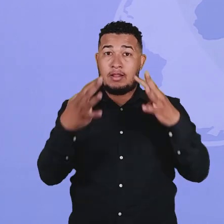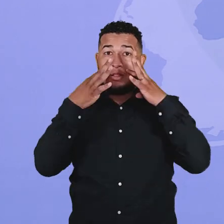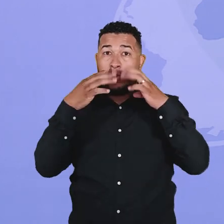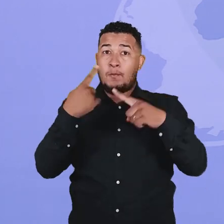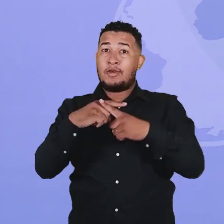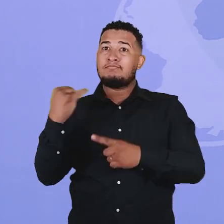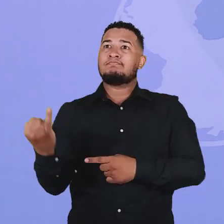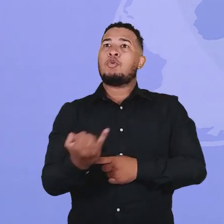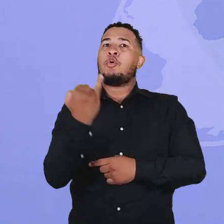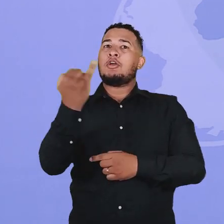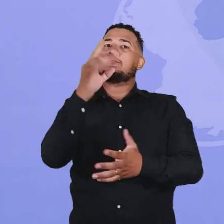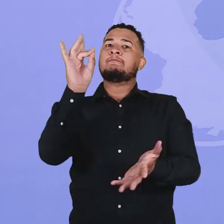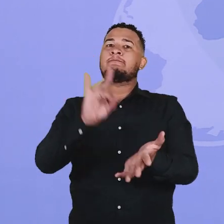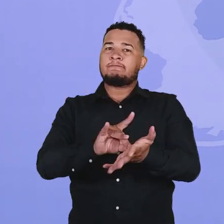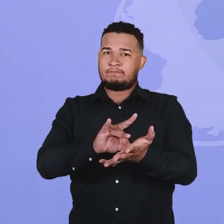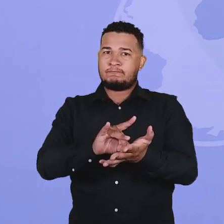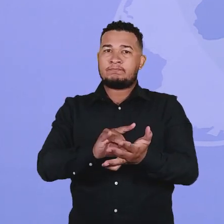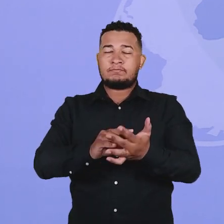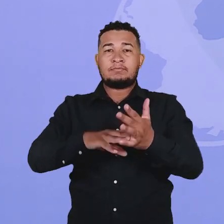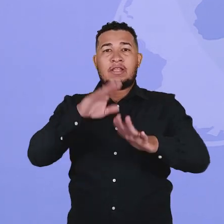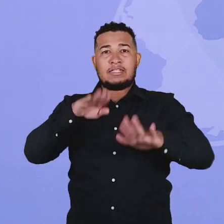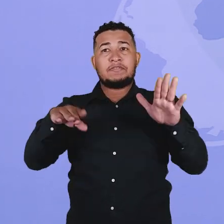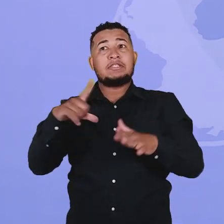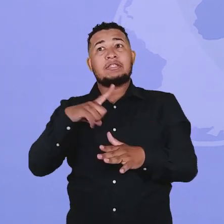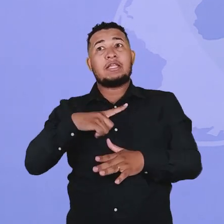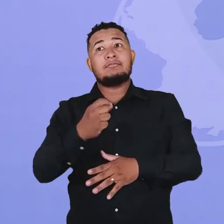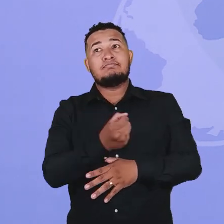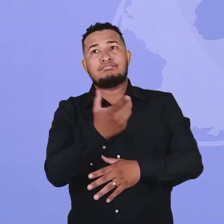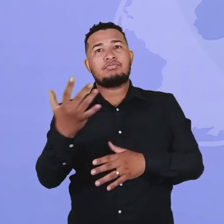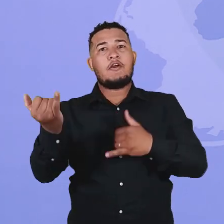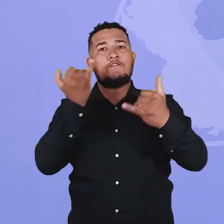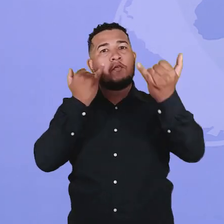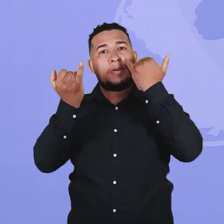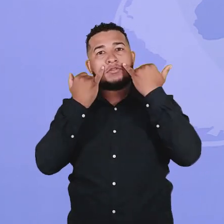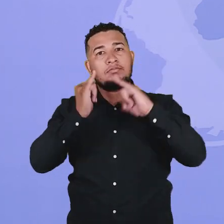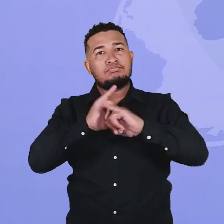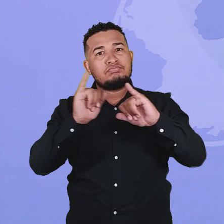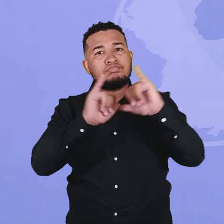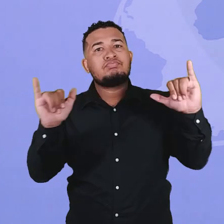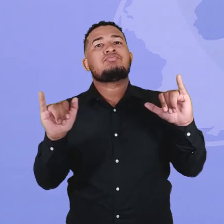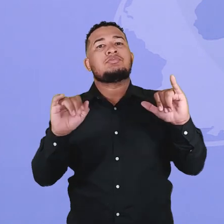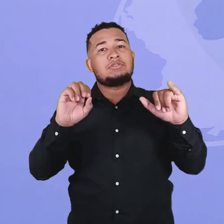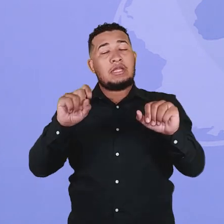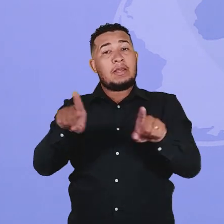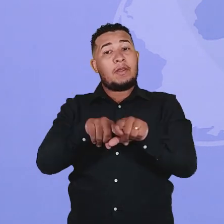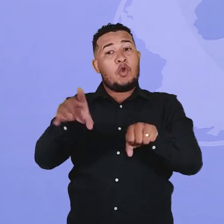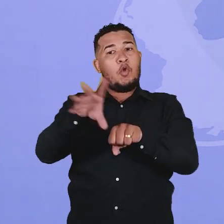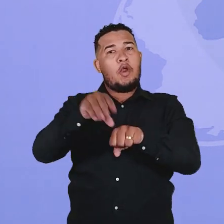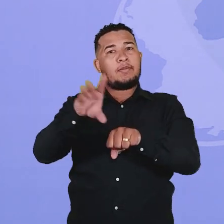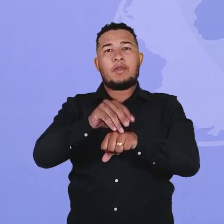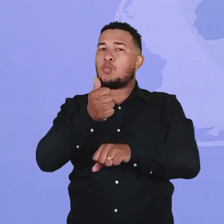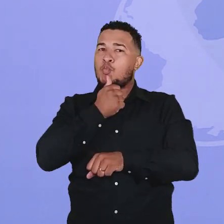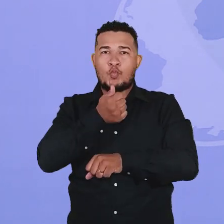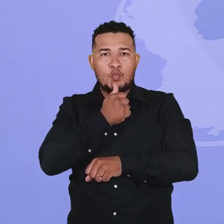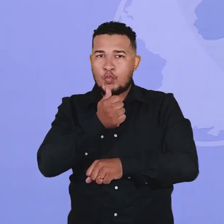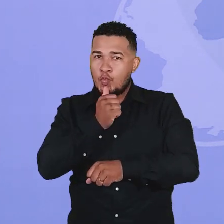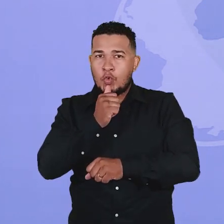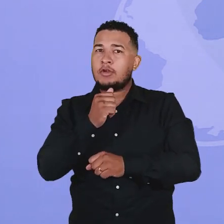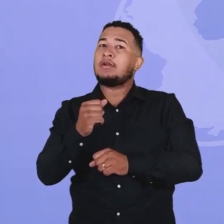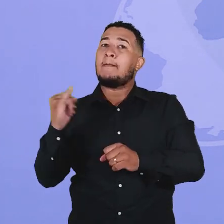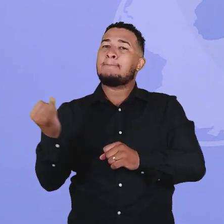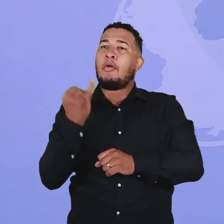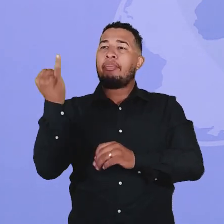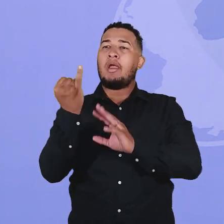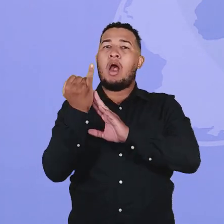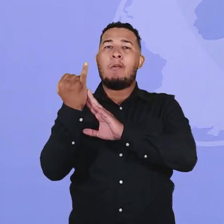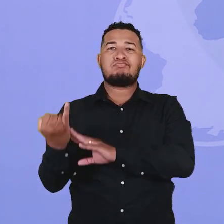isso porque isso é muito importante. Porque muitas vezes nós vivemos aspectos e ouvimos informações e não geramos esse conhecimento e não damos